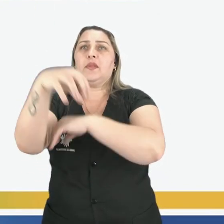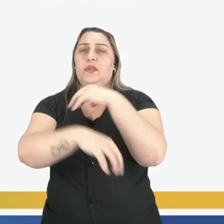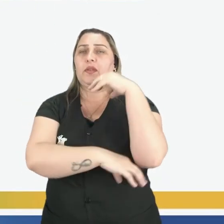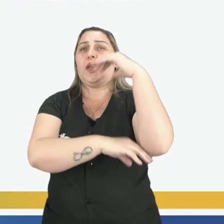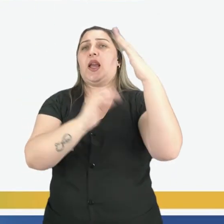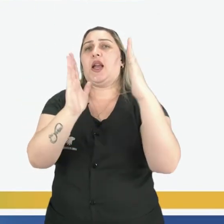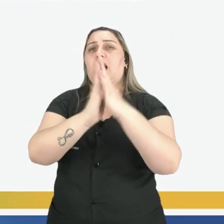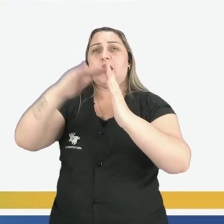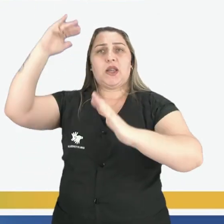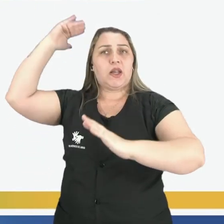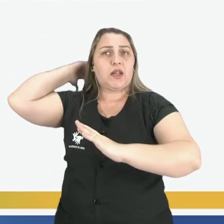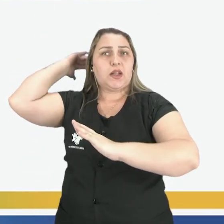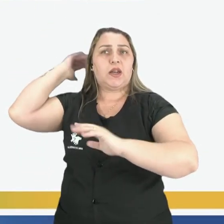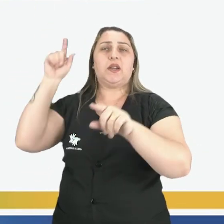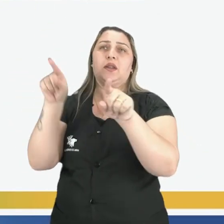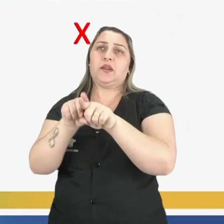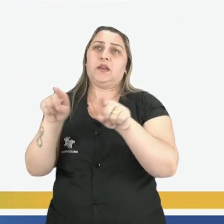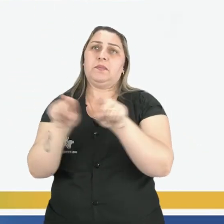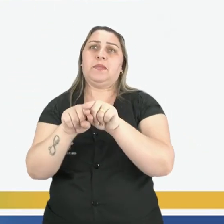Outra casa lá atrás.